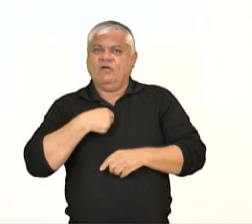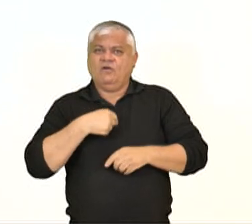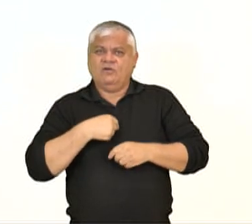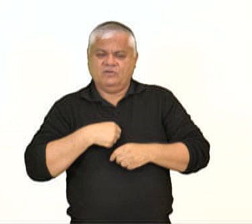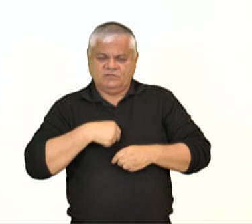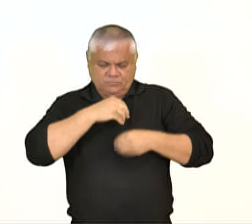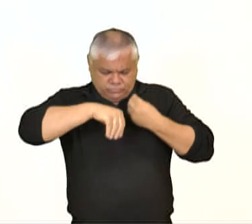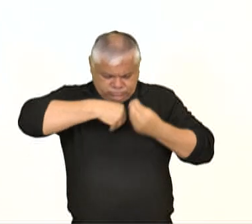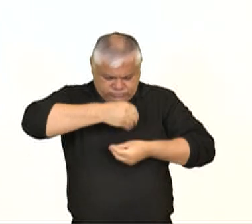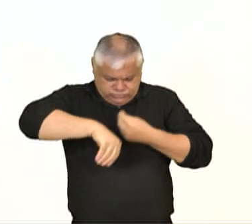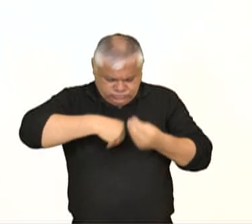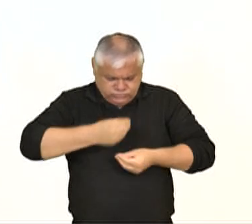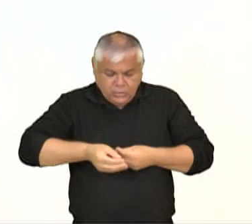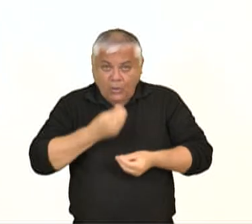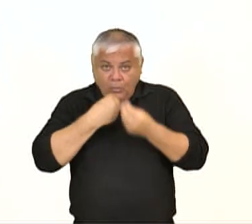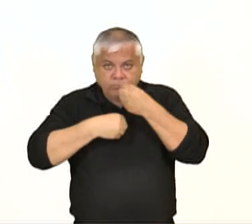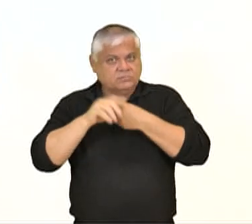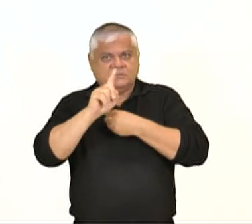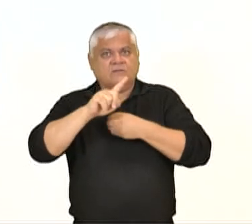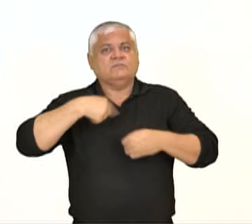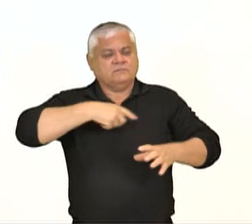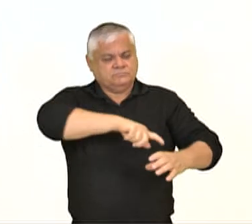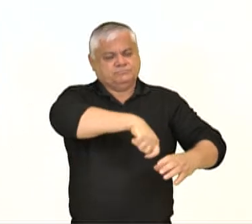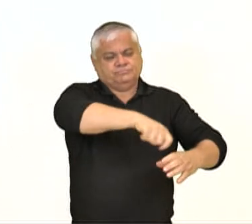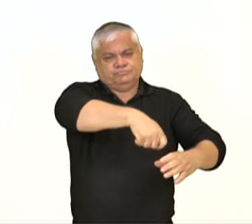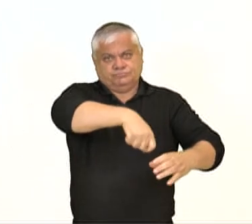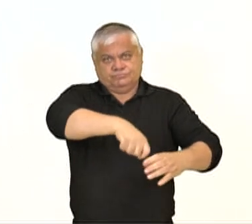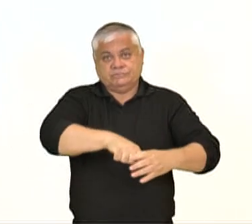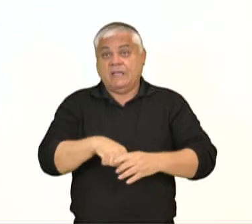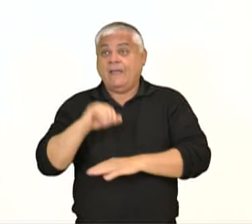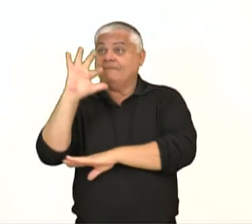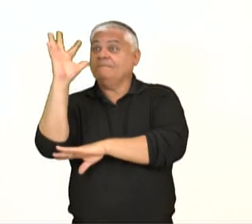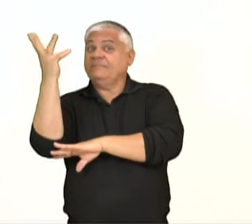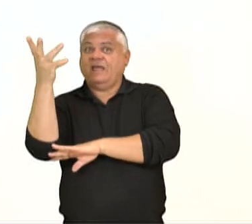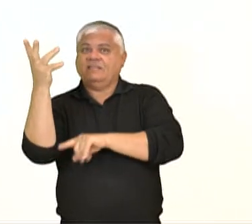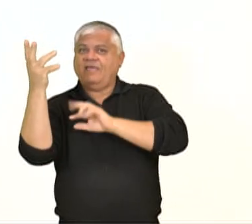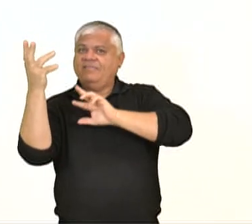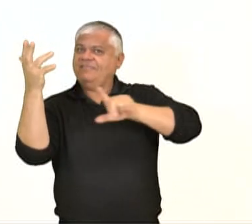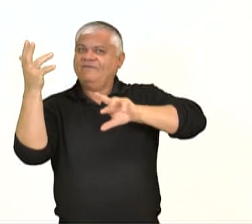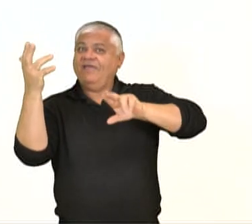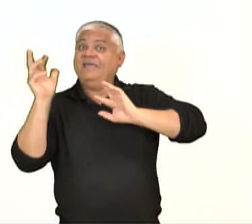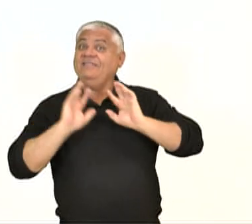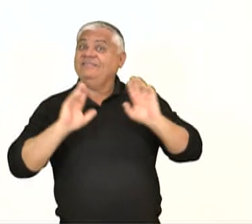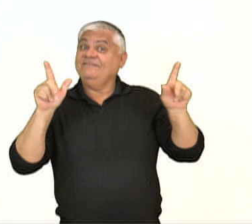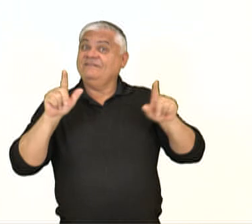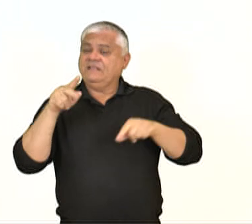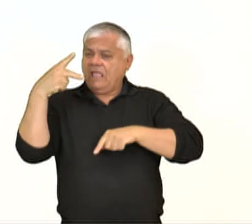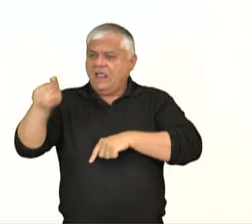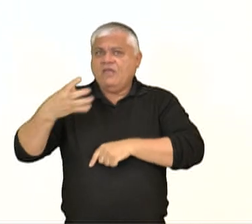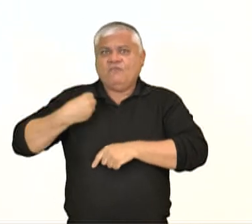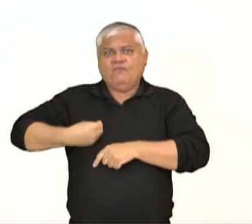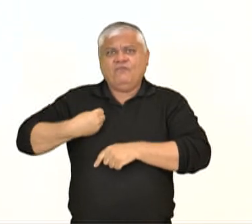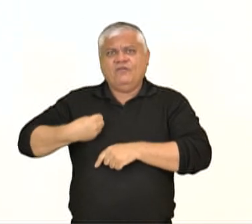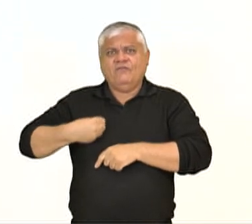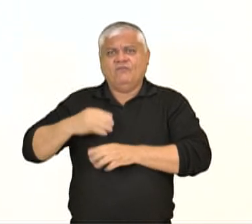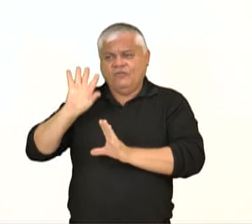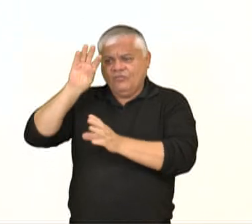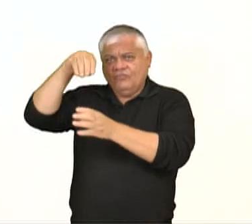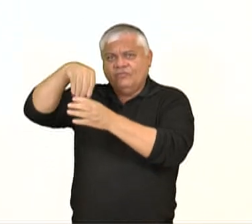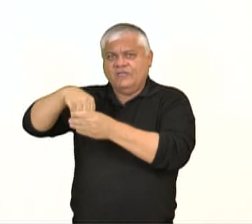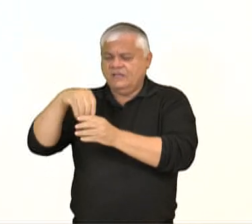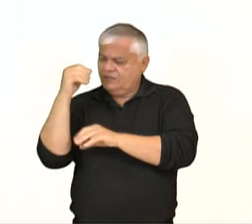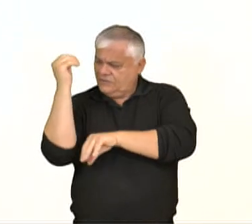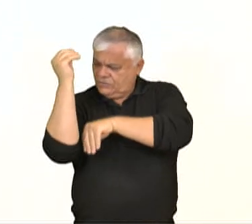próprio alimento, nós preparamos. Então, as plantas são esses organismos vivos com essa capacidade